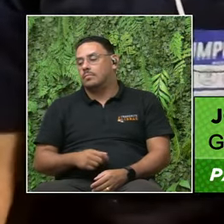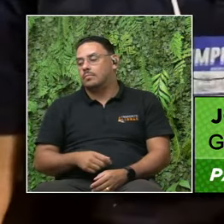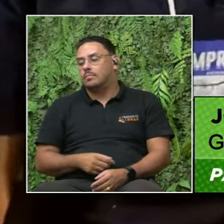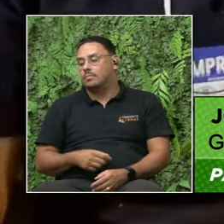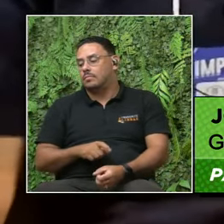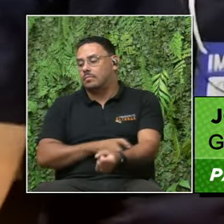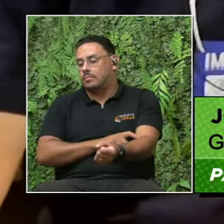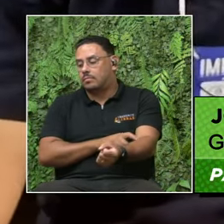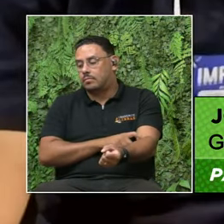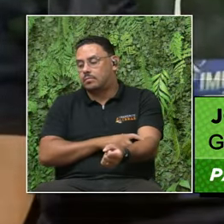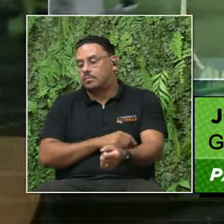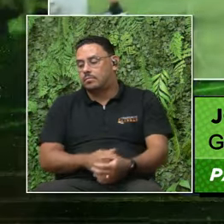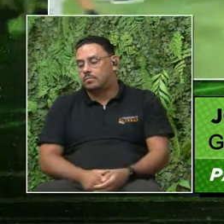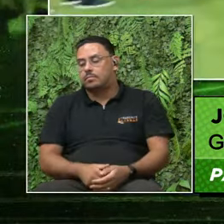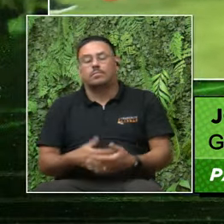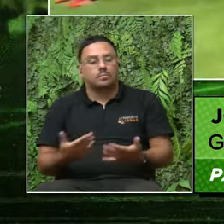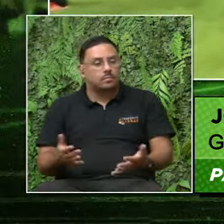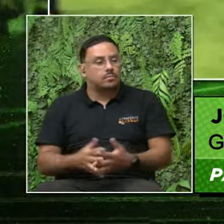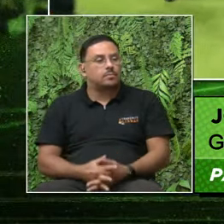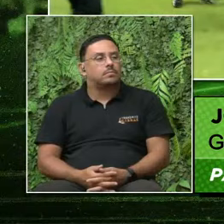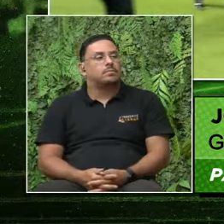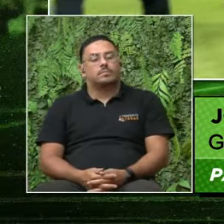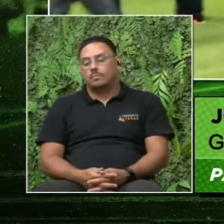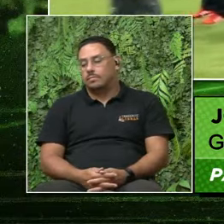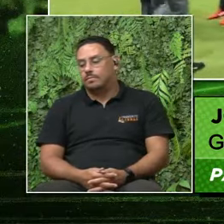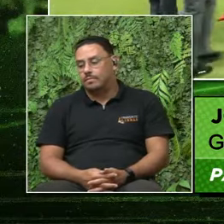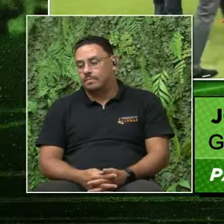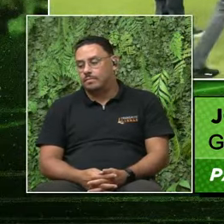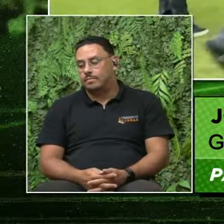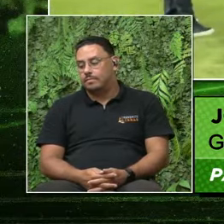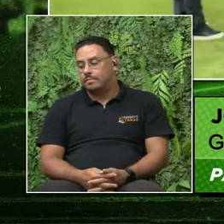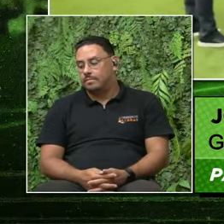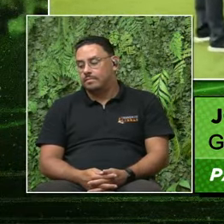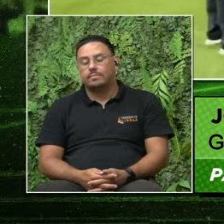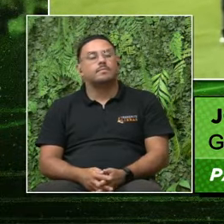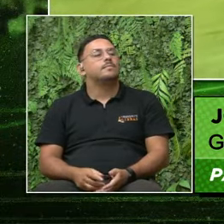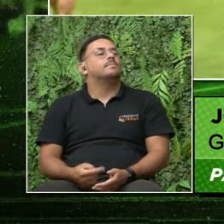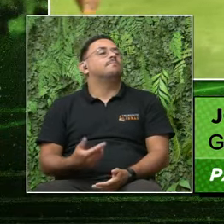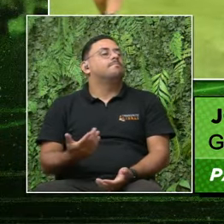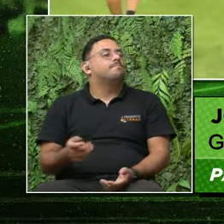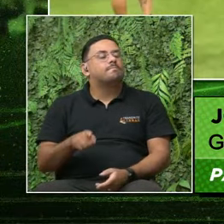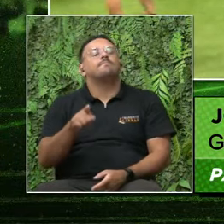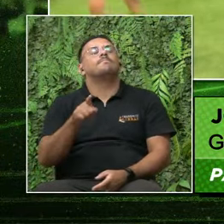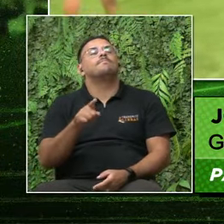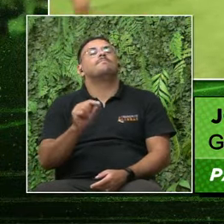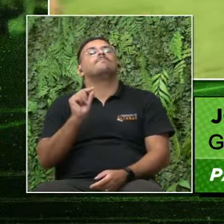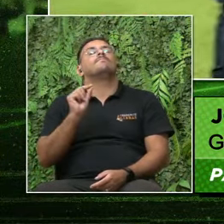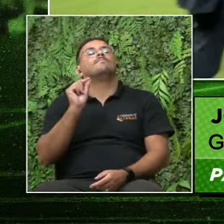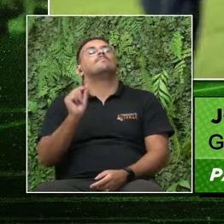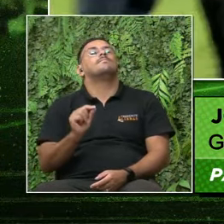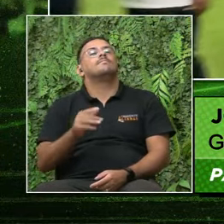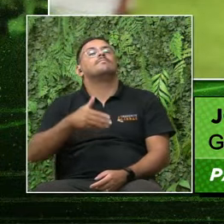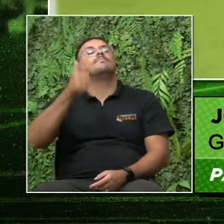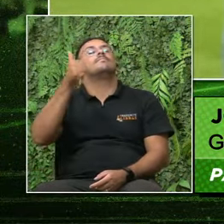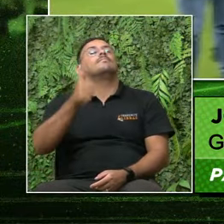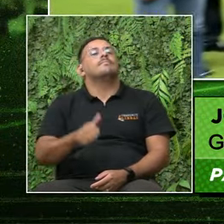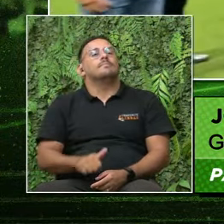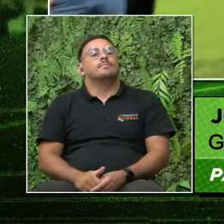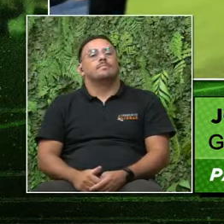L você voltaram no gêmeas outro dia aí ué tá doido é e e para você cabido